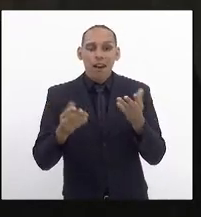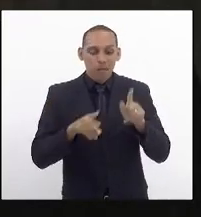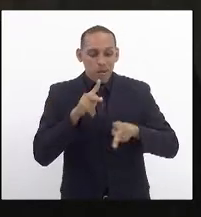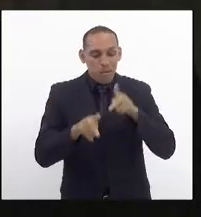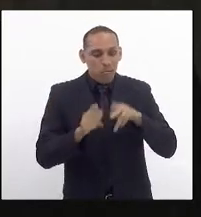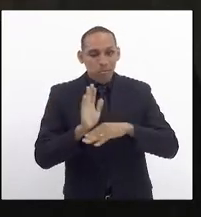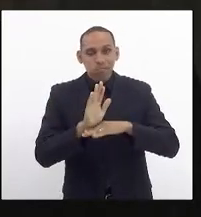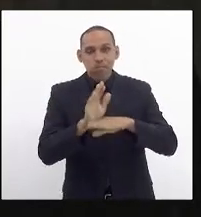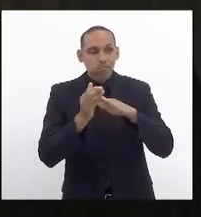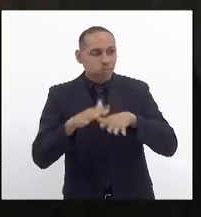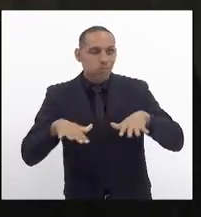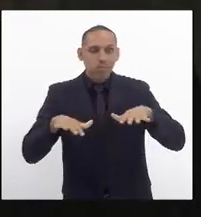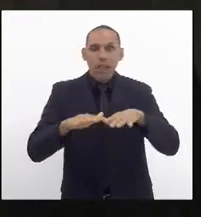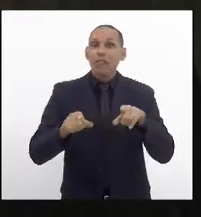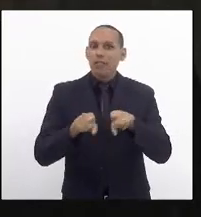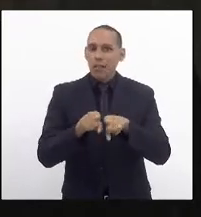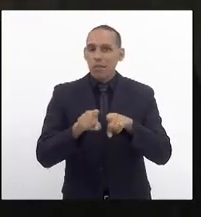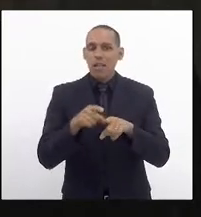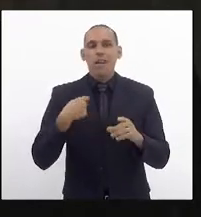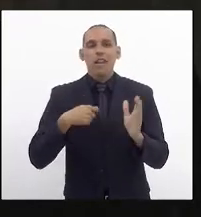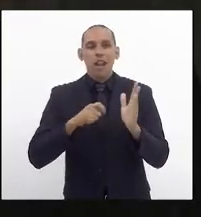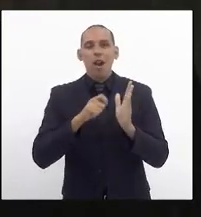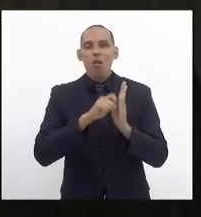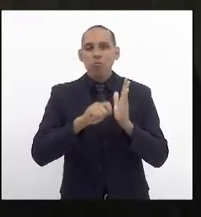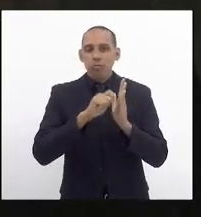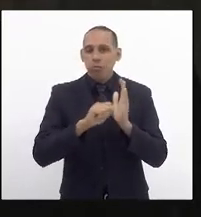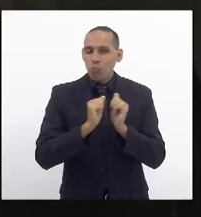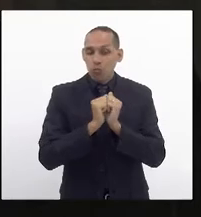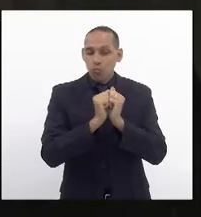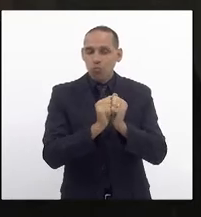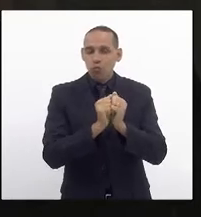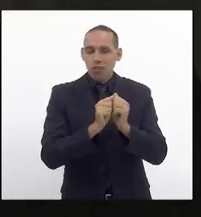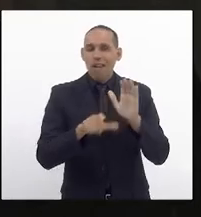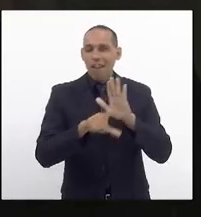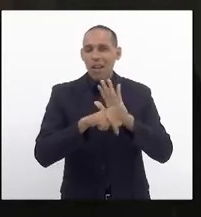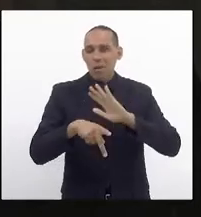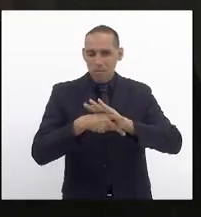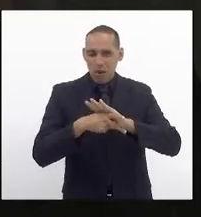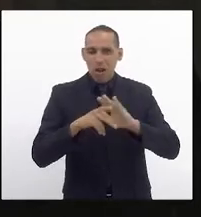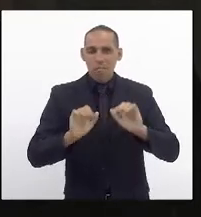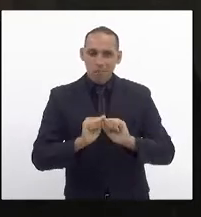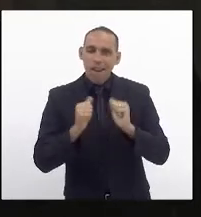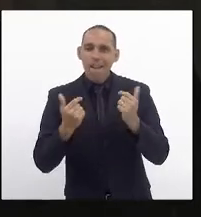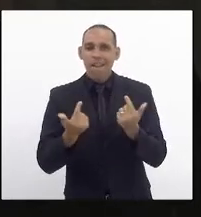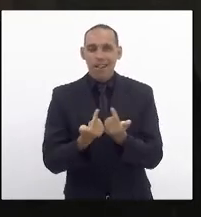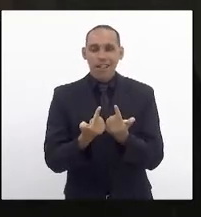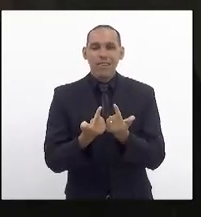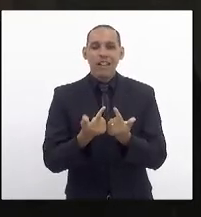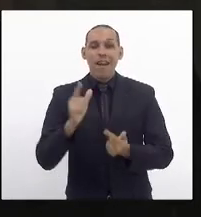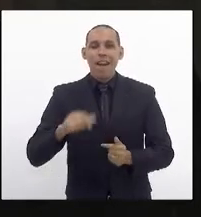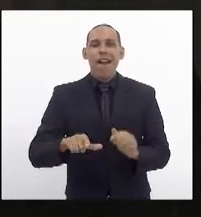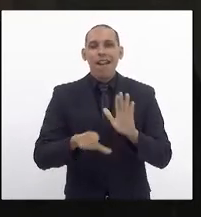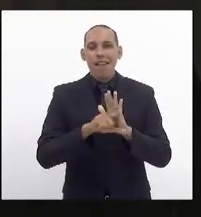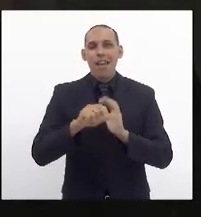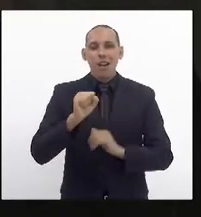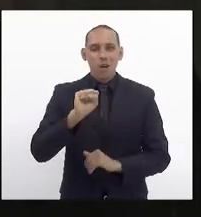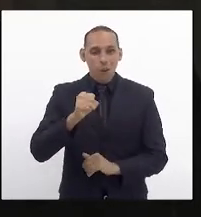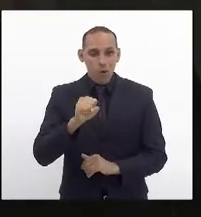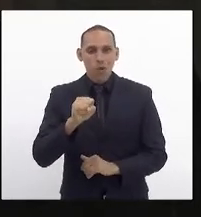tenho também uma coautoria Participei de uma lei aqui feita aqui pela casa a lei